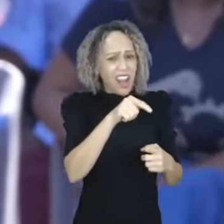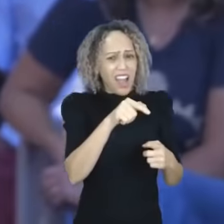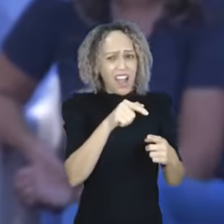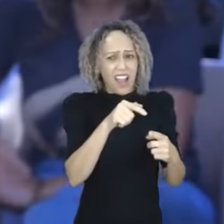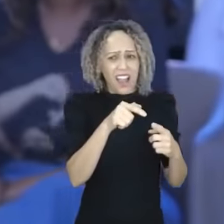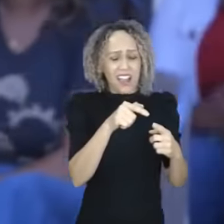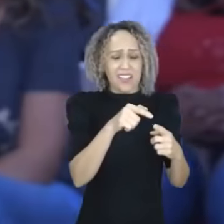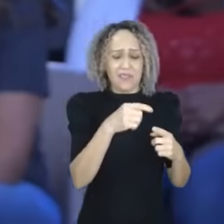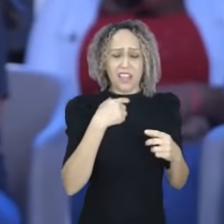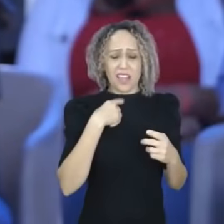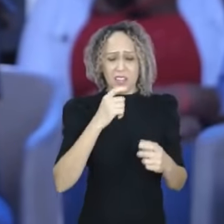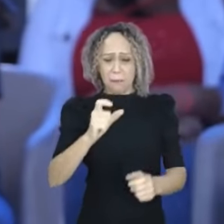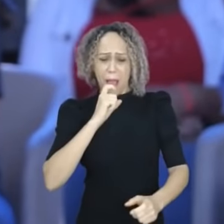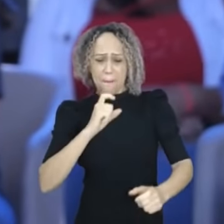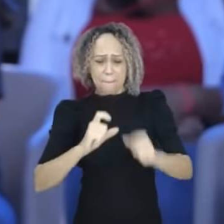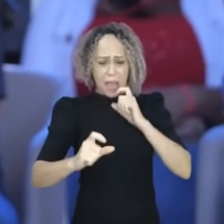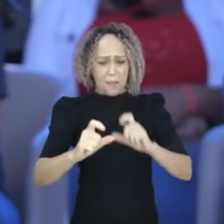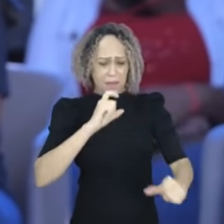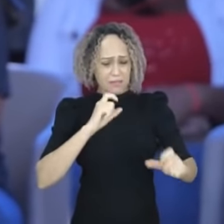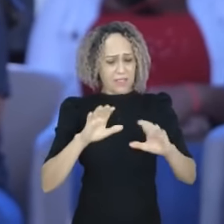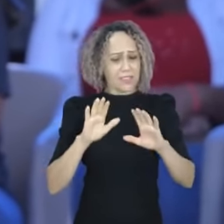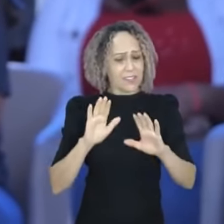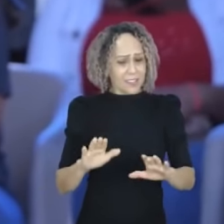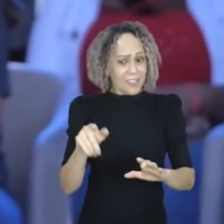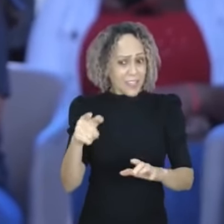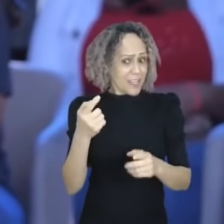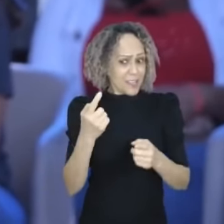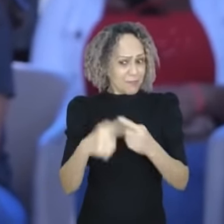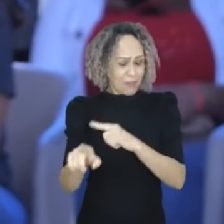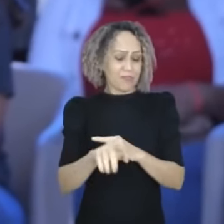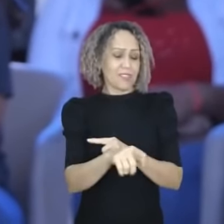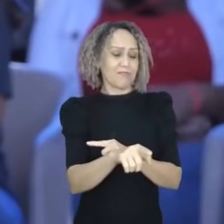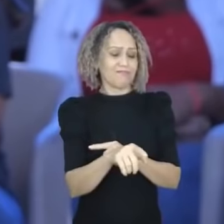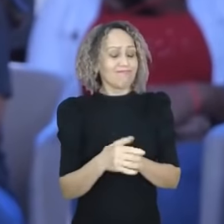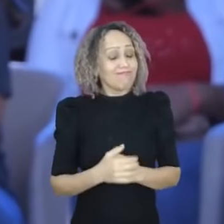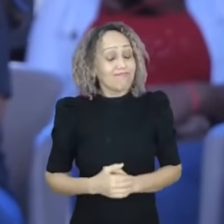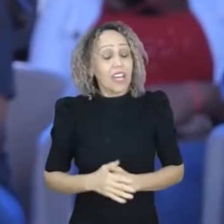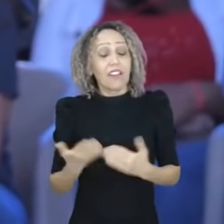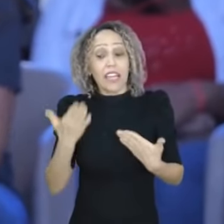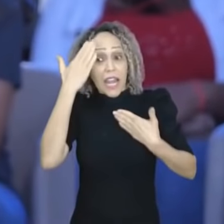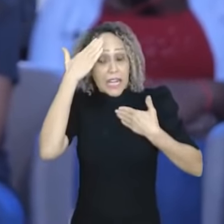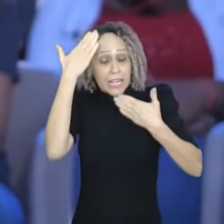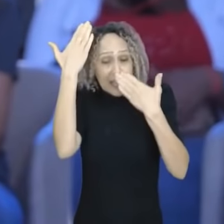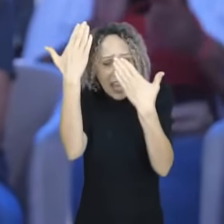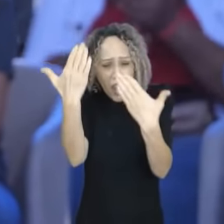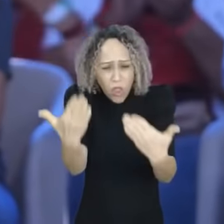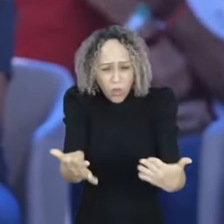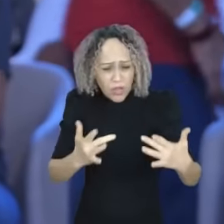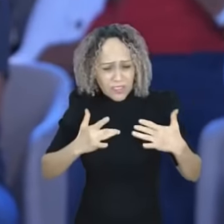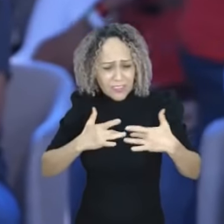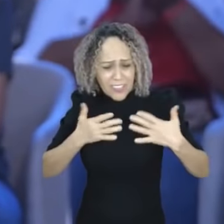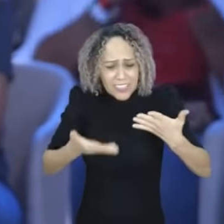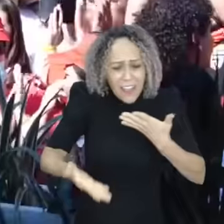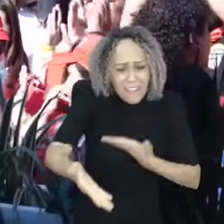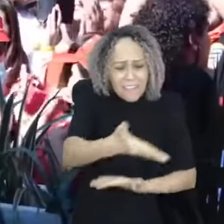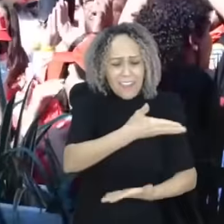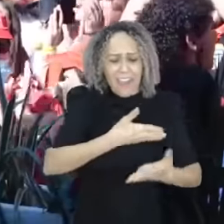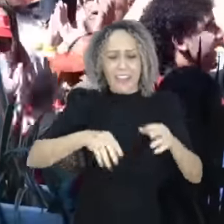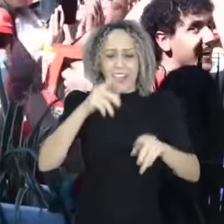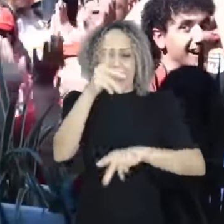nome, agradecer a toda a solidariedade do povo de Diadema, porque foi o Maninho e o filho